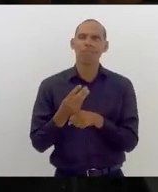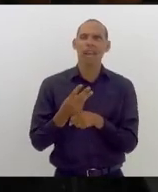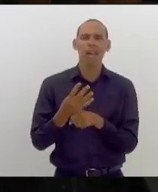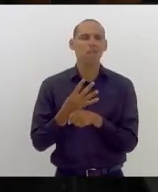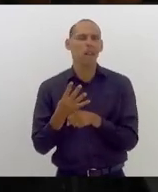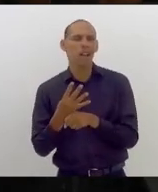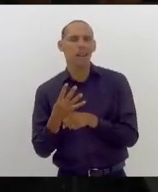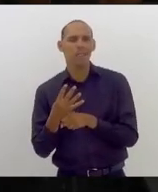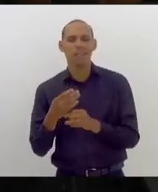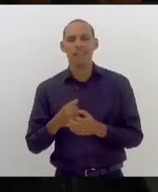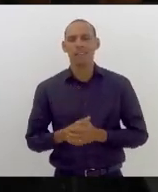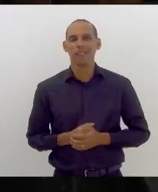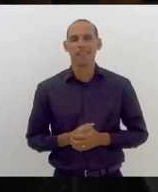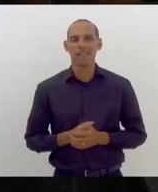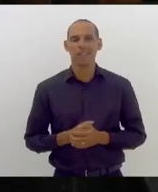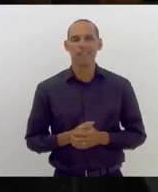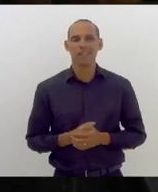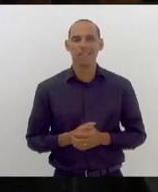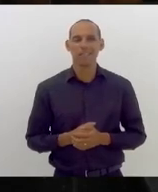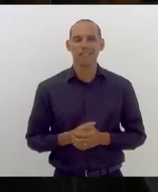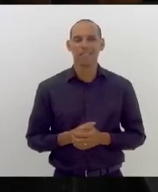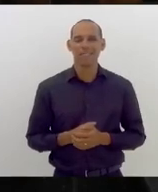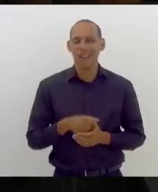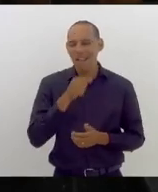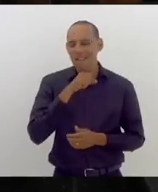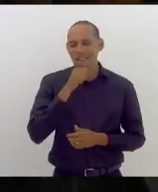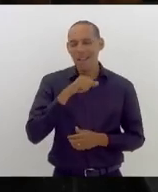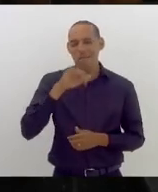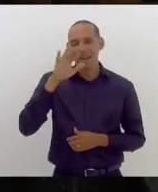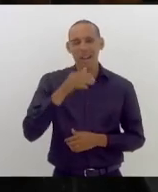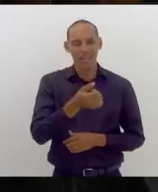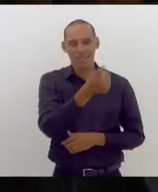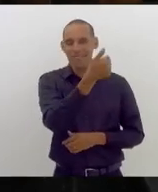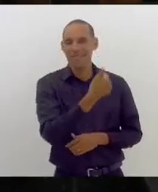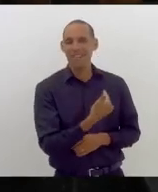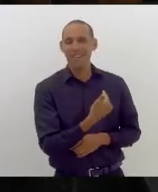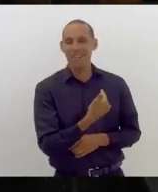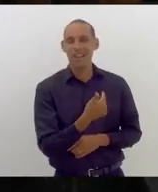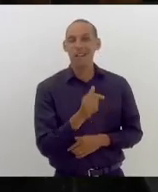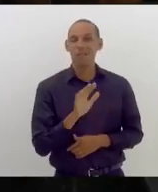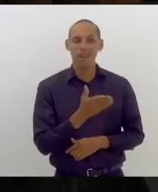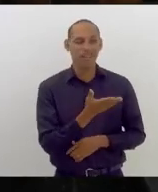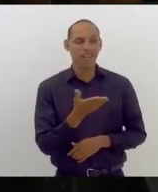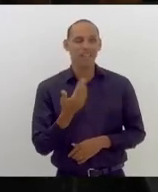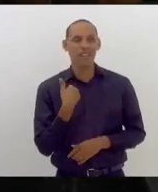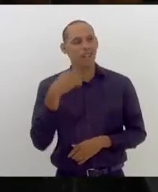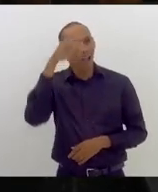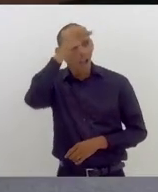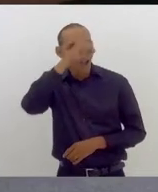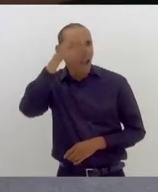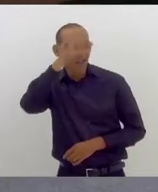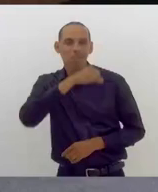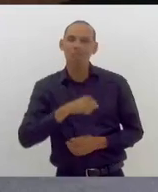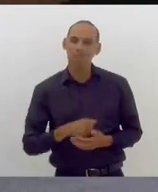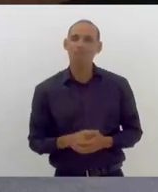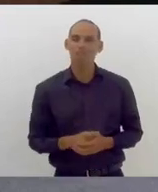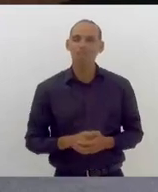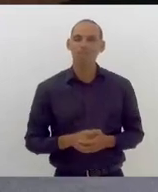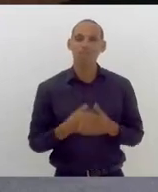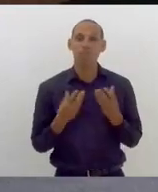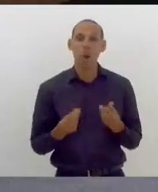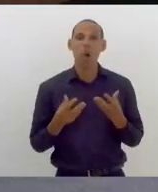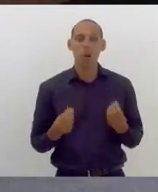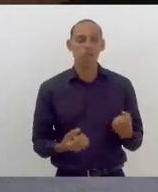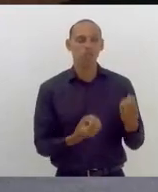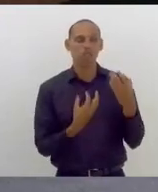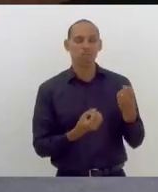quatro aninhos mais velhos, né? Mas com esses caras eu aprendi muito a